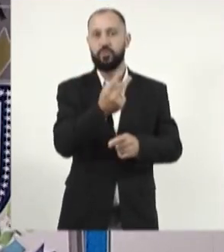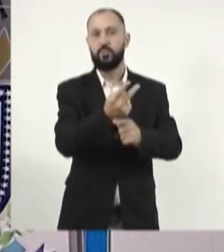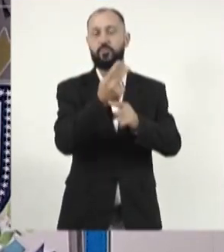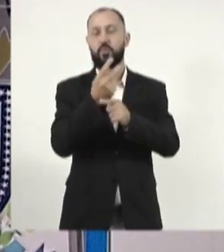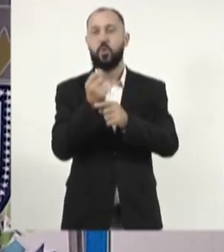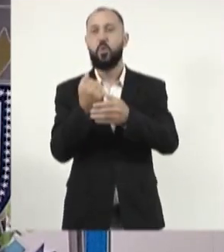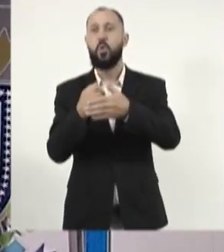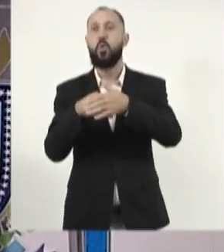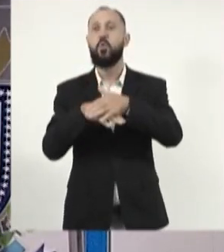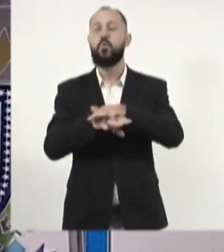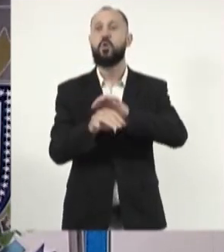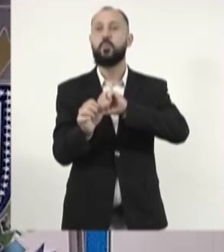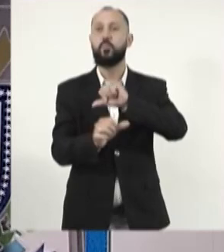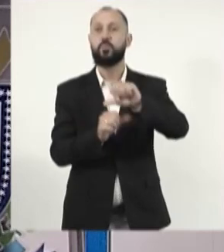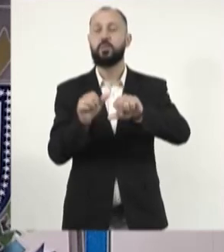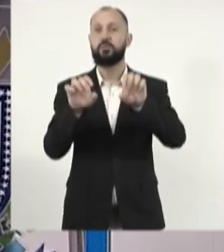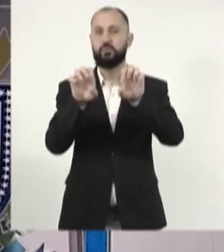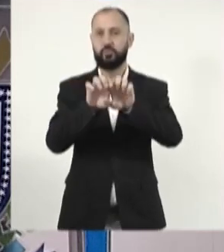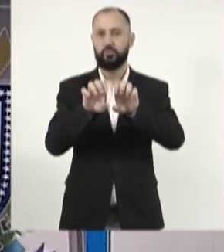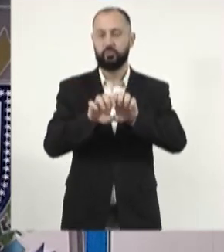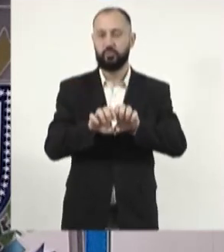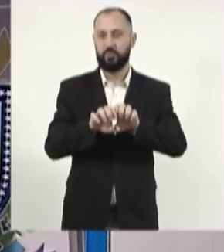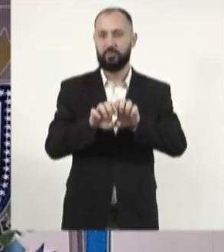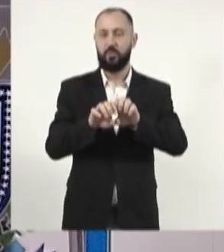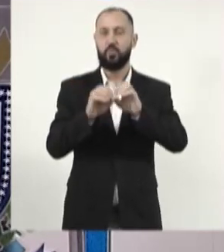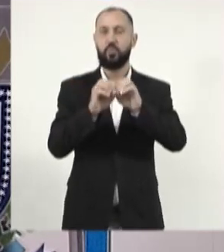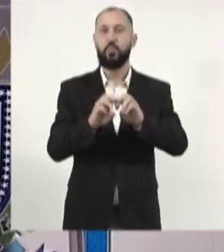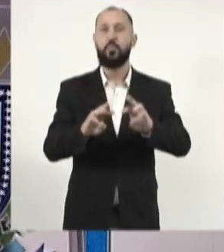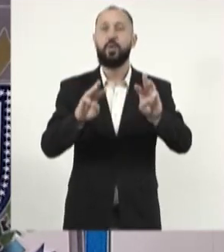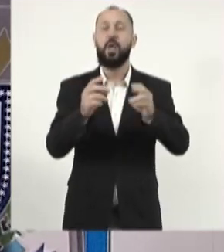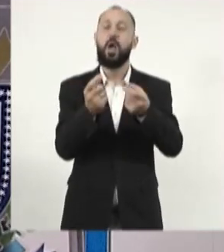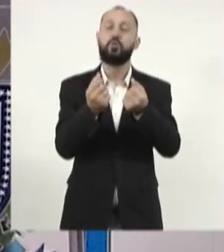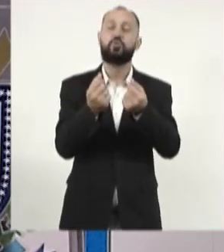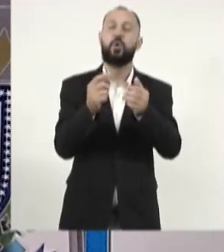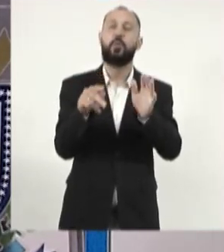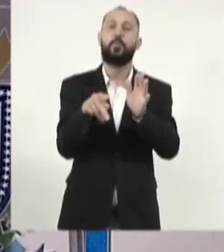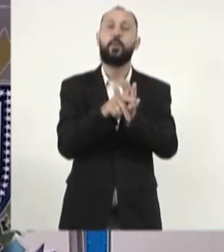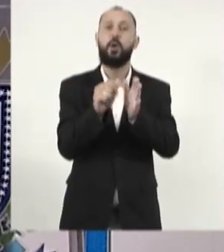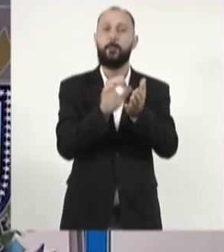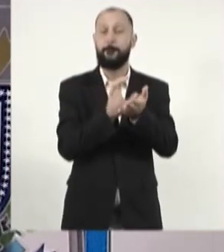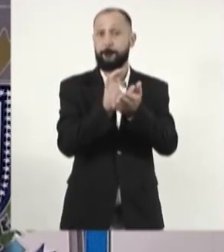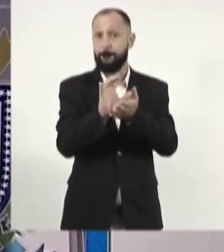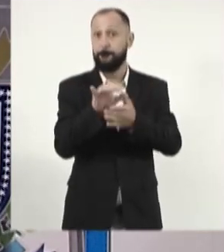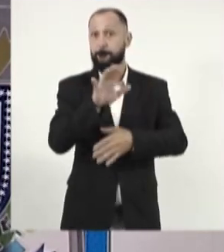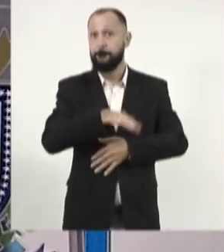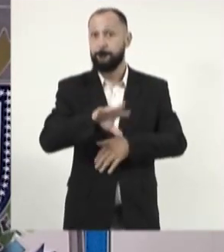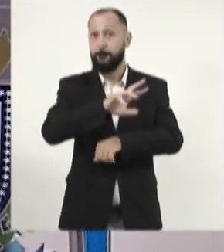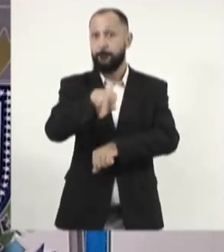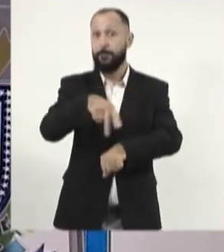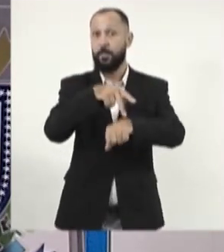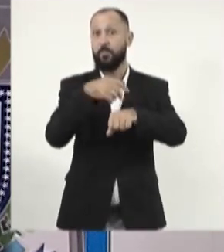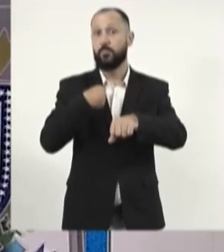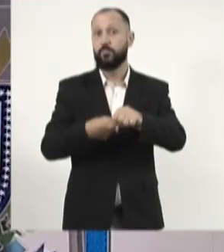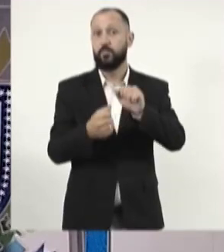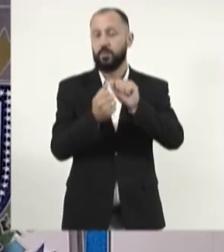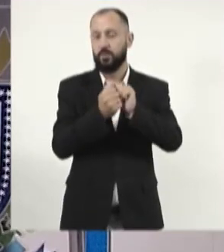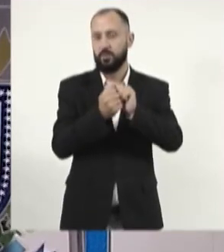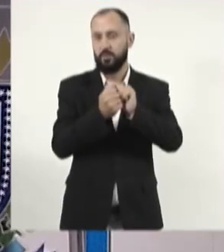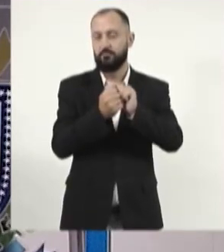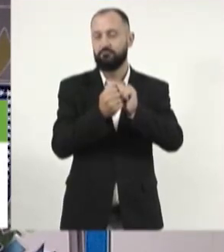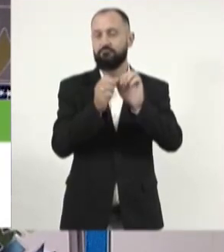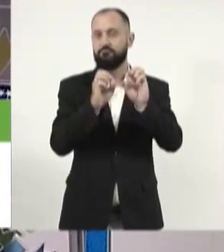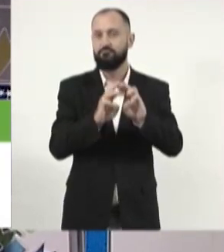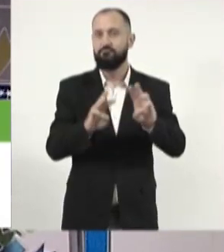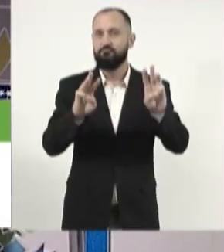ao Fundo de Convergência Estrutural do Mercosul, que é um recurso financiado por todos os países que compõem o Mercosul e que